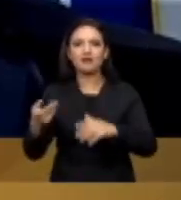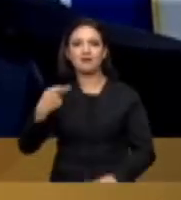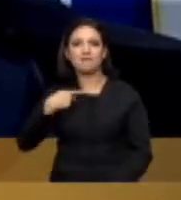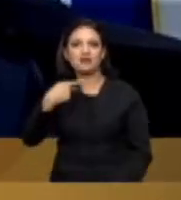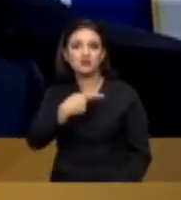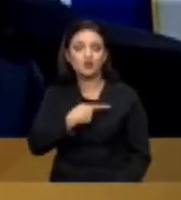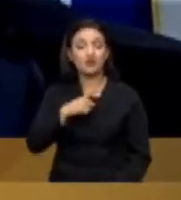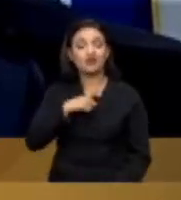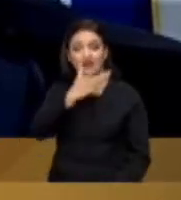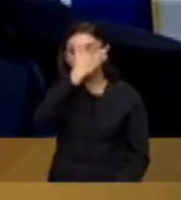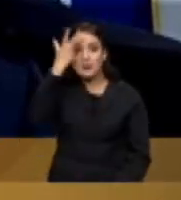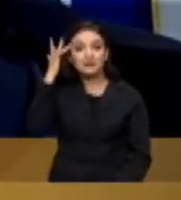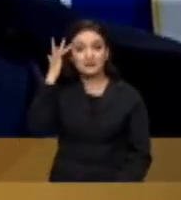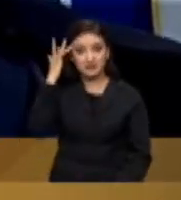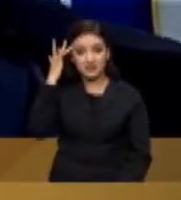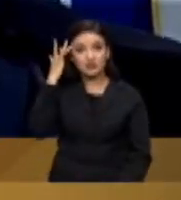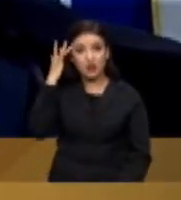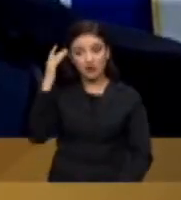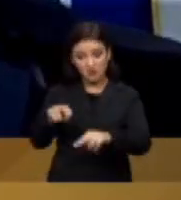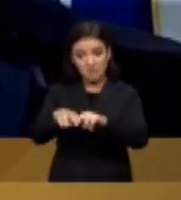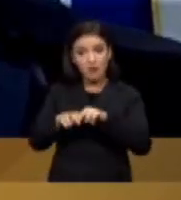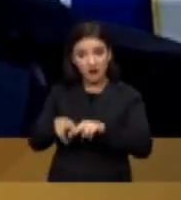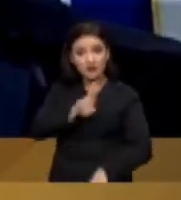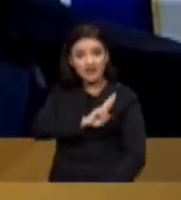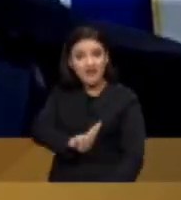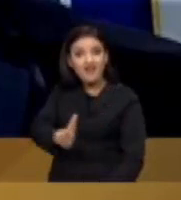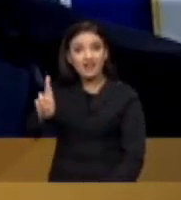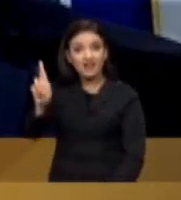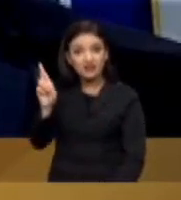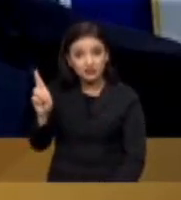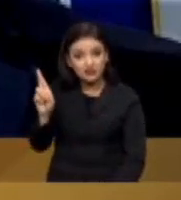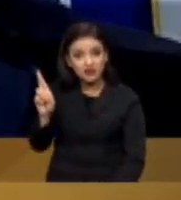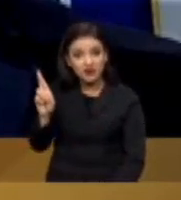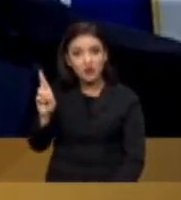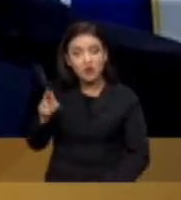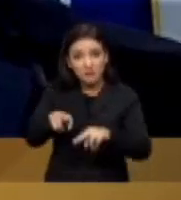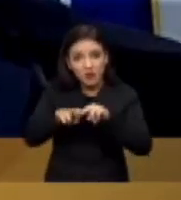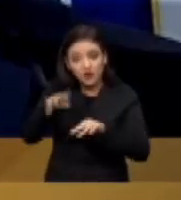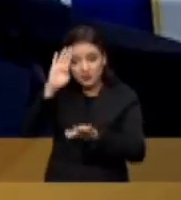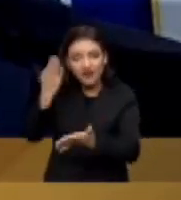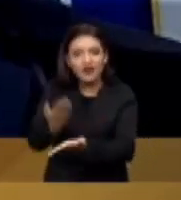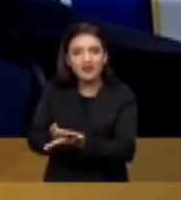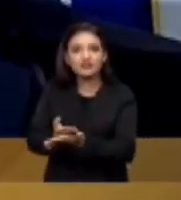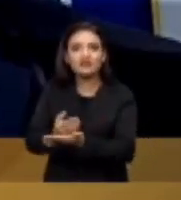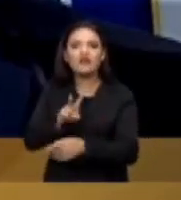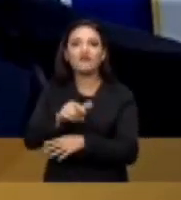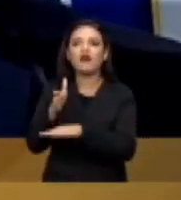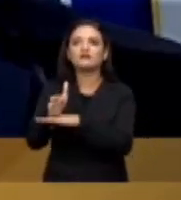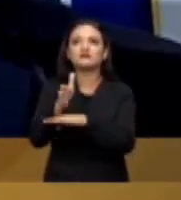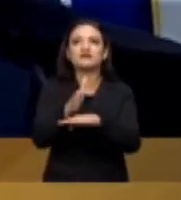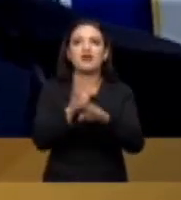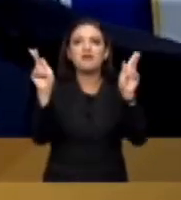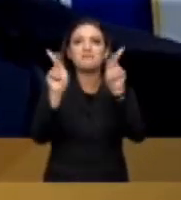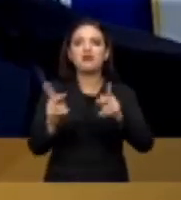alguém que em nome da sua religiosidade, em nome da sua crença, leva paz,